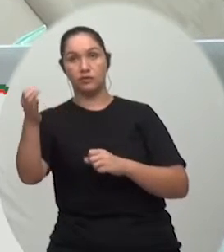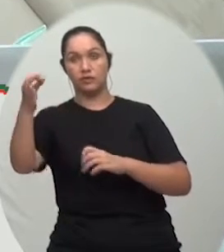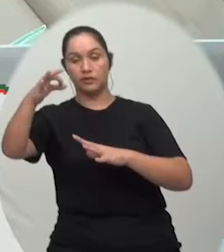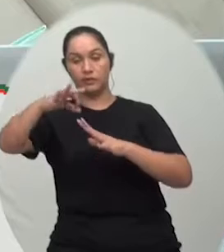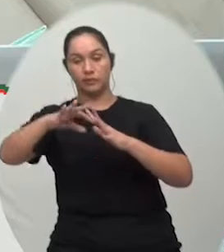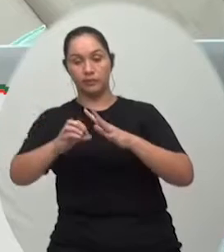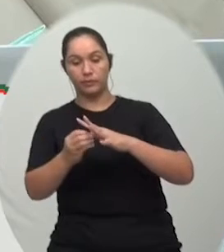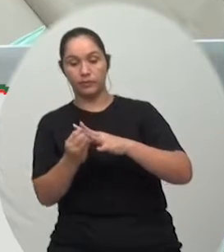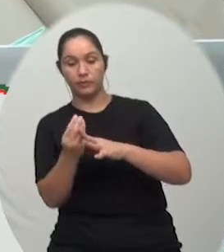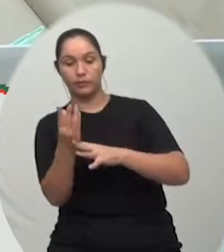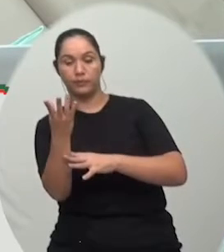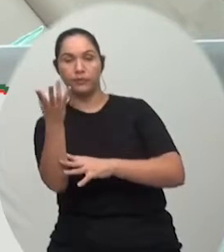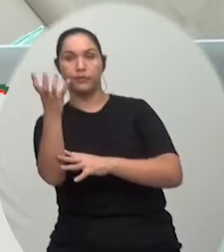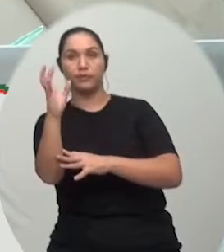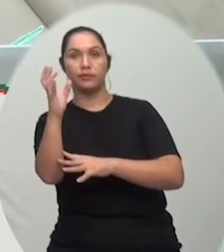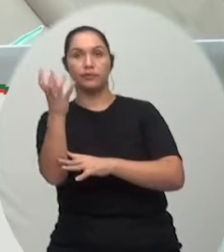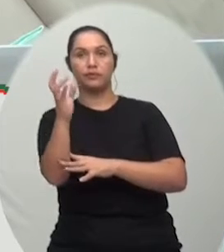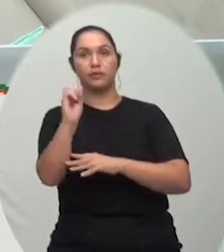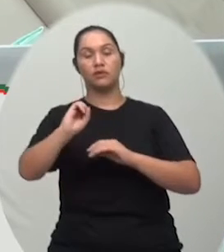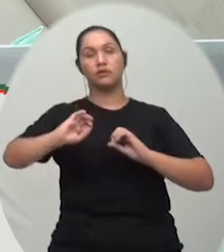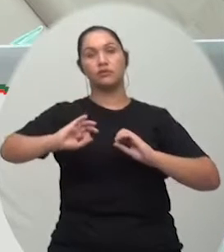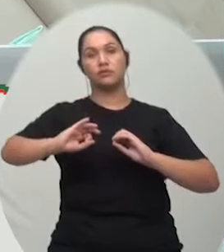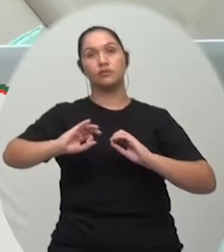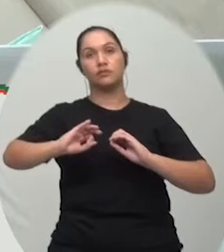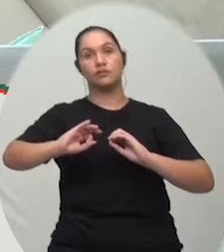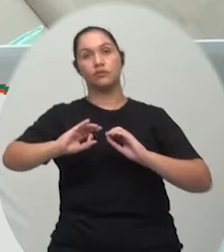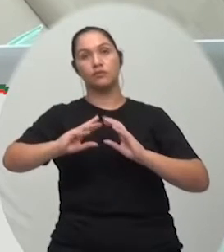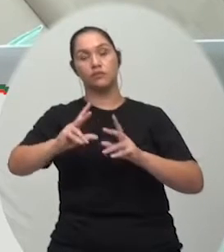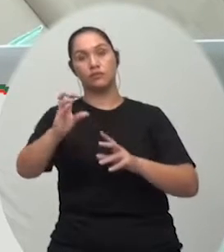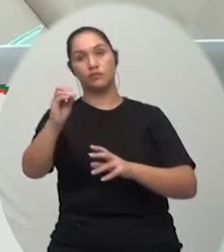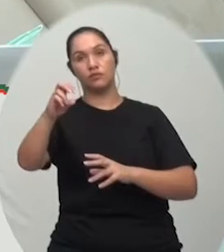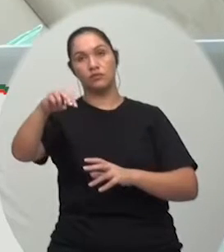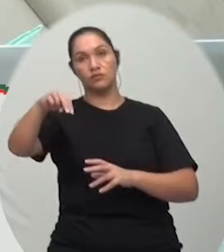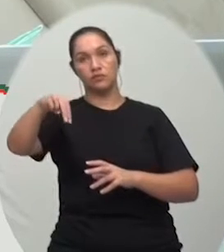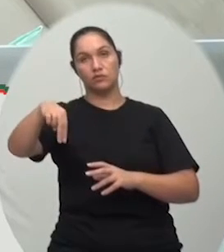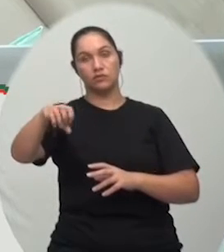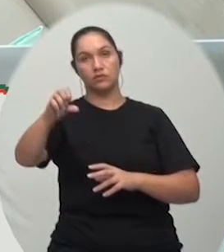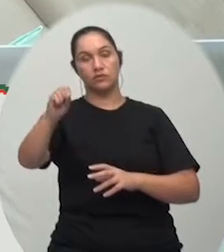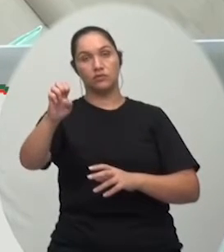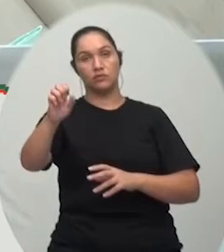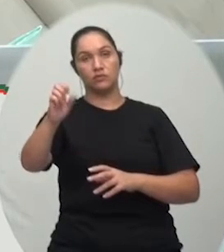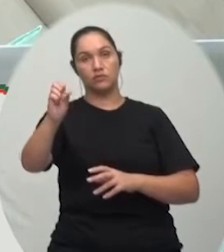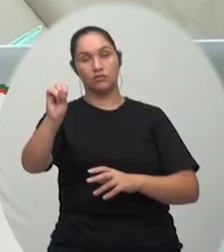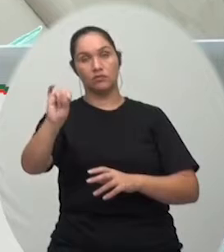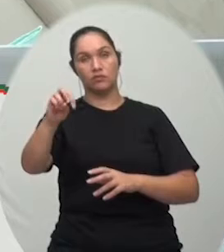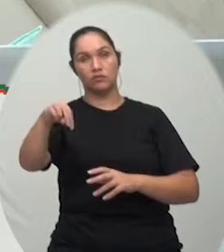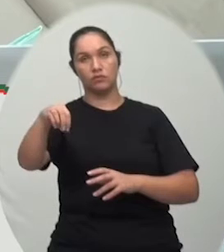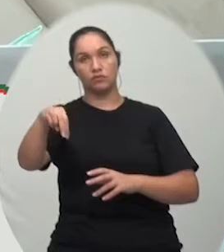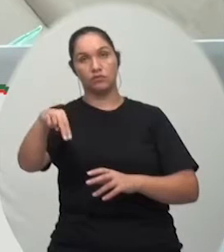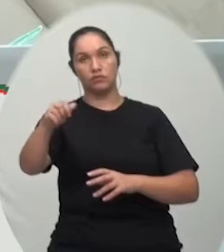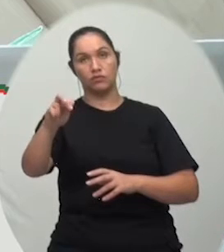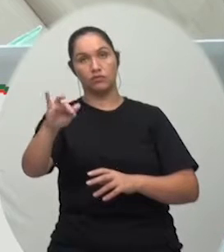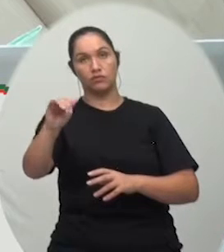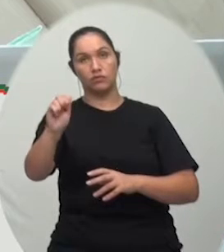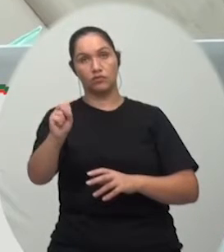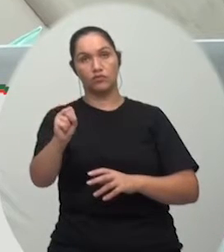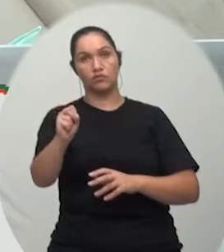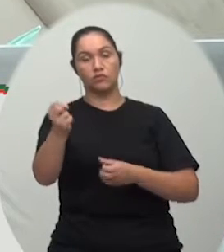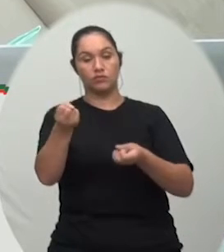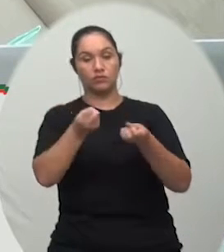pelas concessionárias e lojas de venda e revenda de automóveis, e a cada venda de um